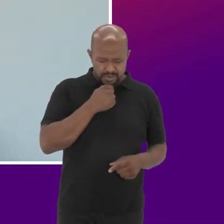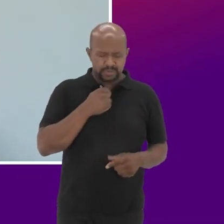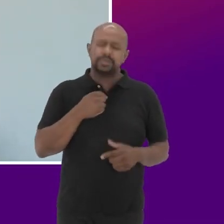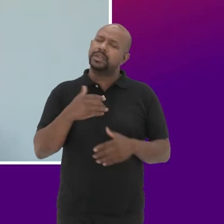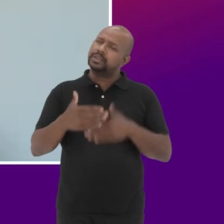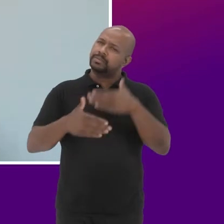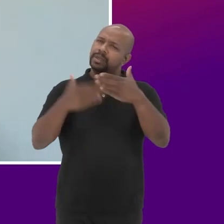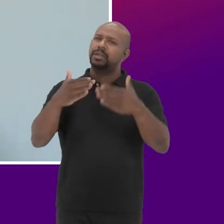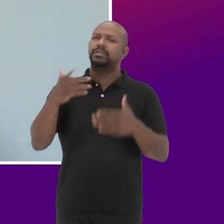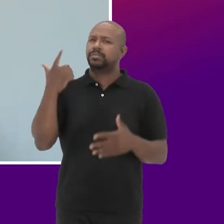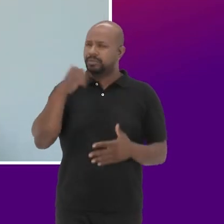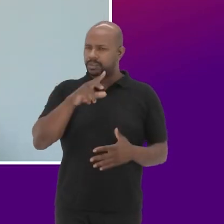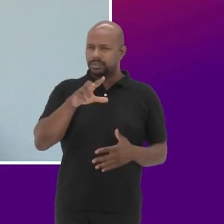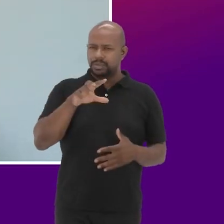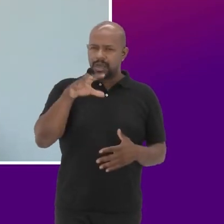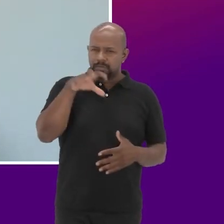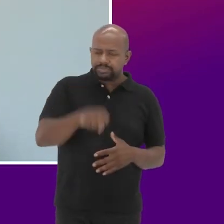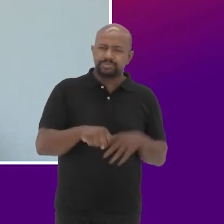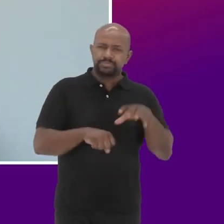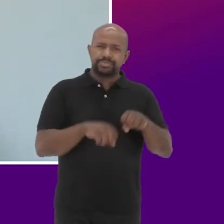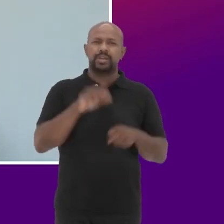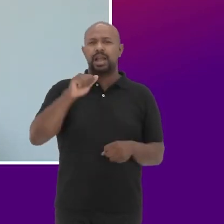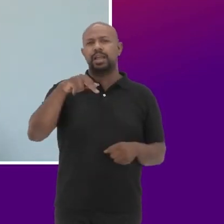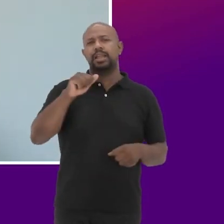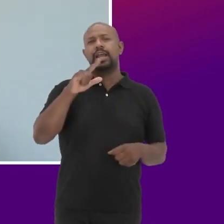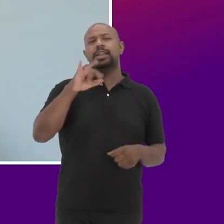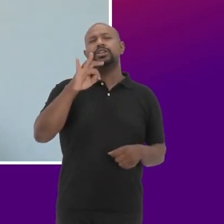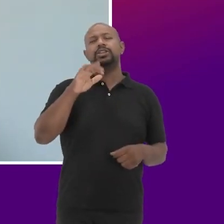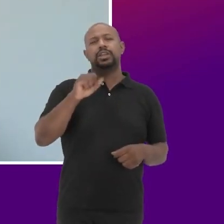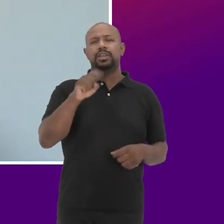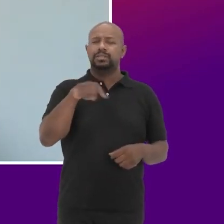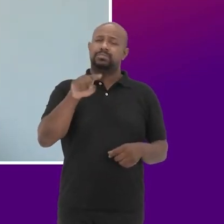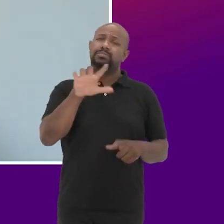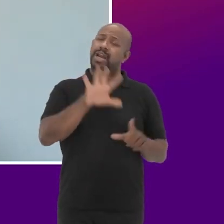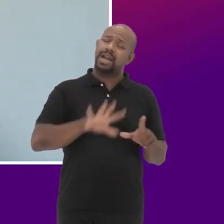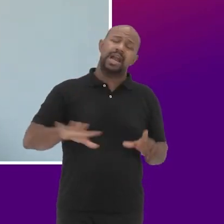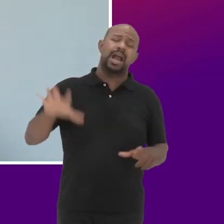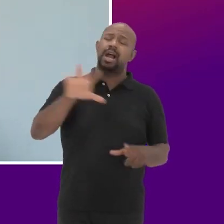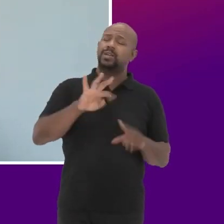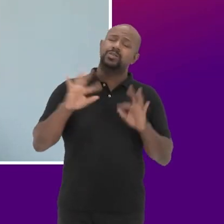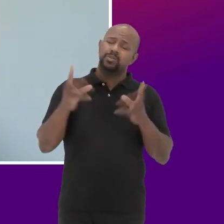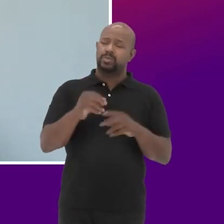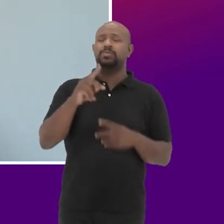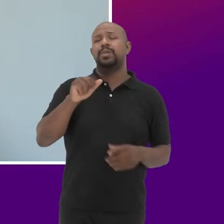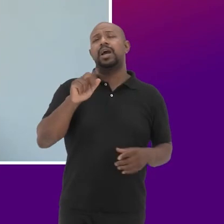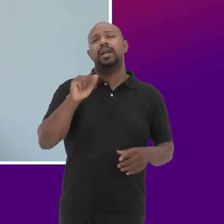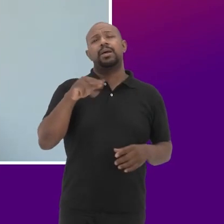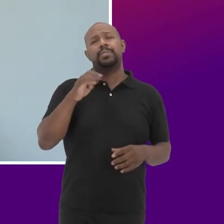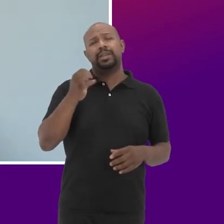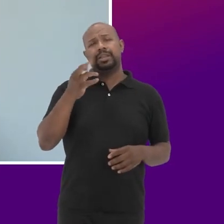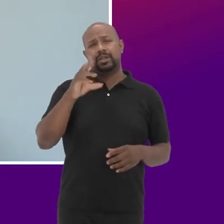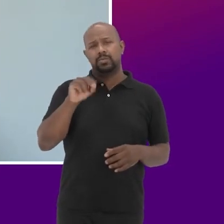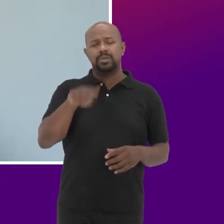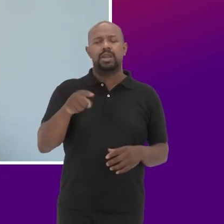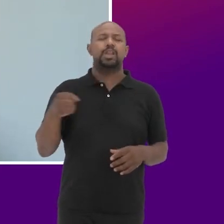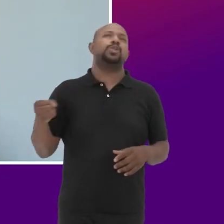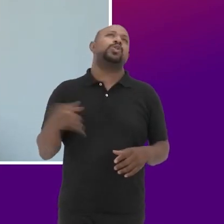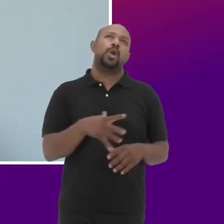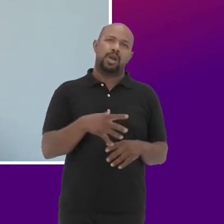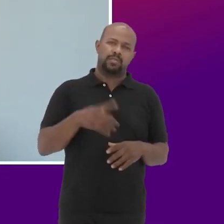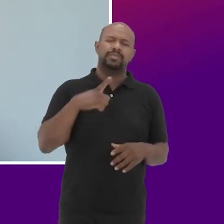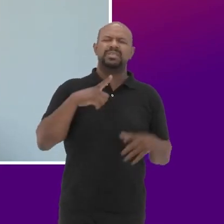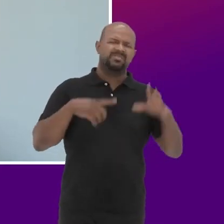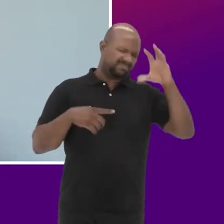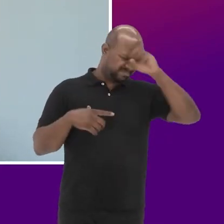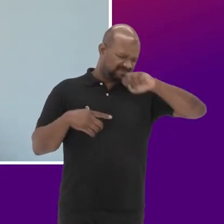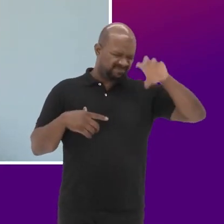o crescimento, né? E a adoção de analytics, né? Para o mercado como um todo, em especial o paramétrico, que é uma agenda nova. Confesso